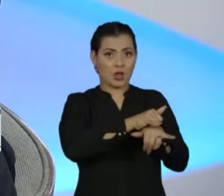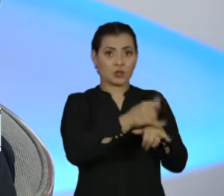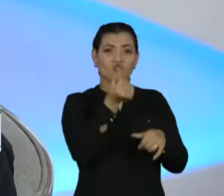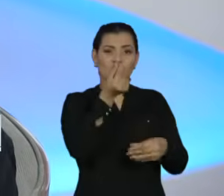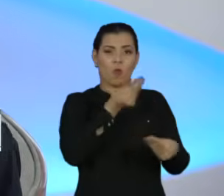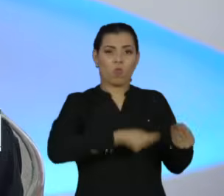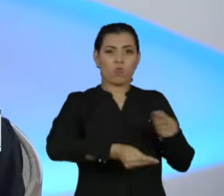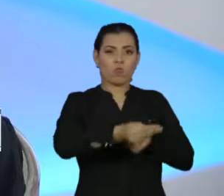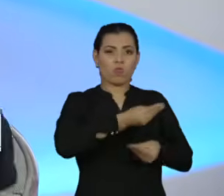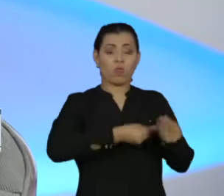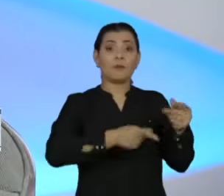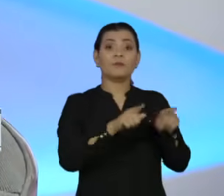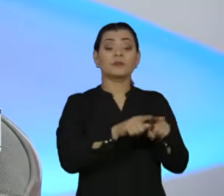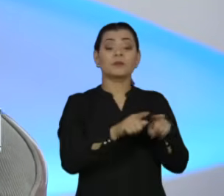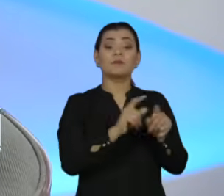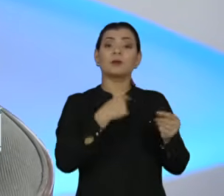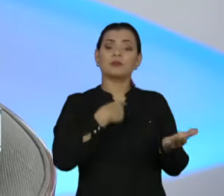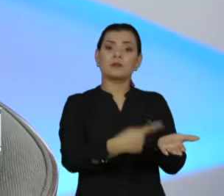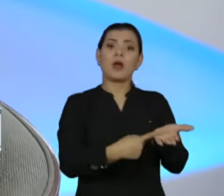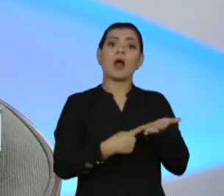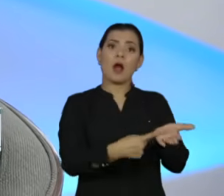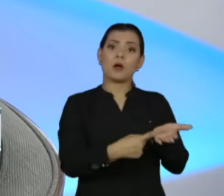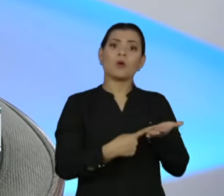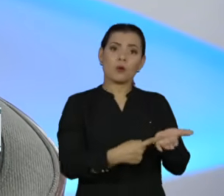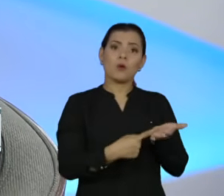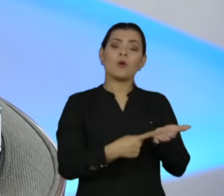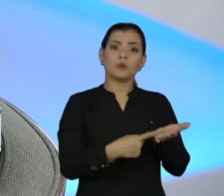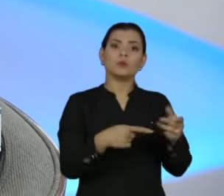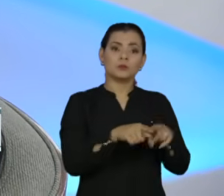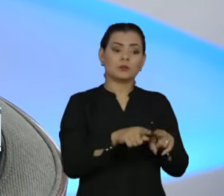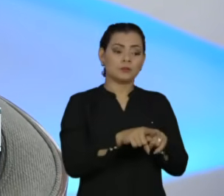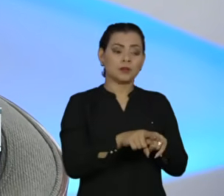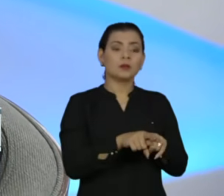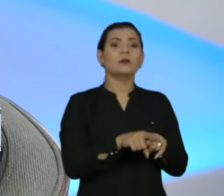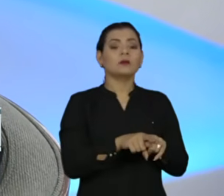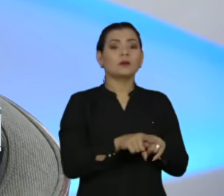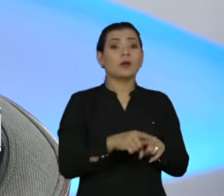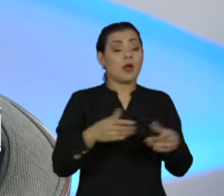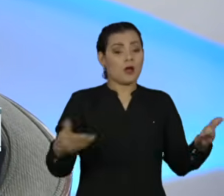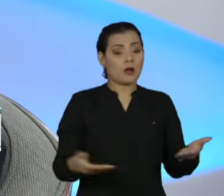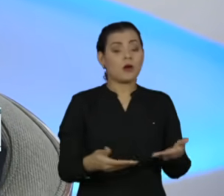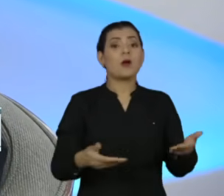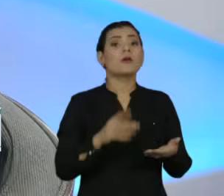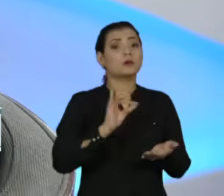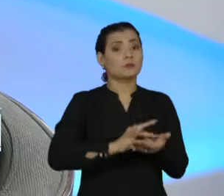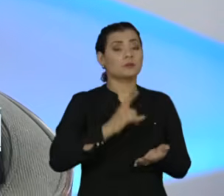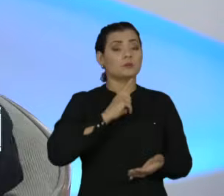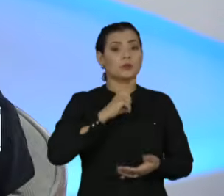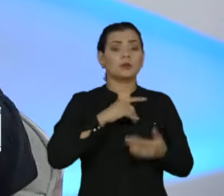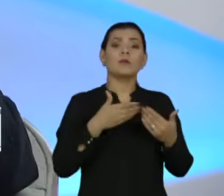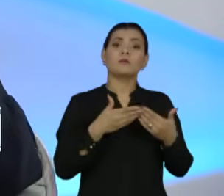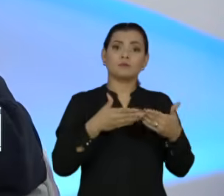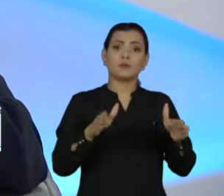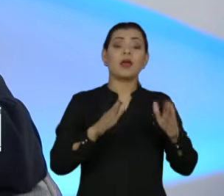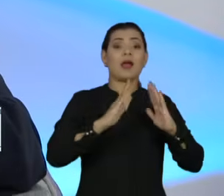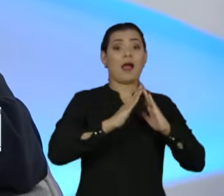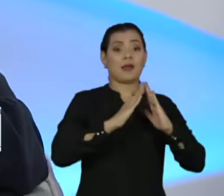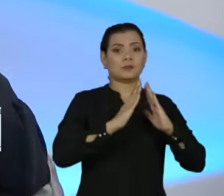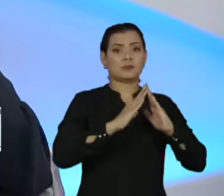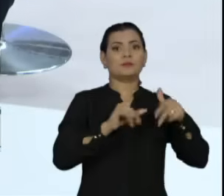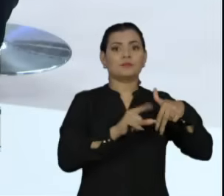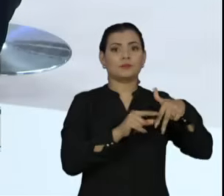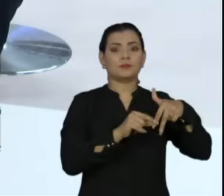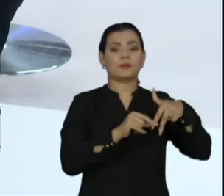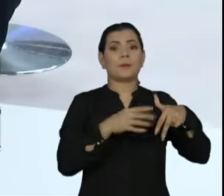de dinheiro e fechou um acordo de delação premiada. Atualmente, Santana cumpre regime aberto em casa, na